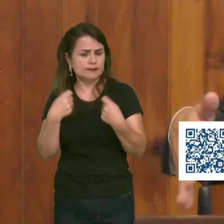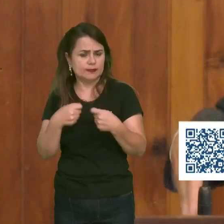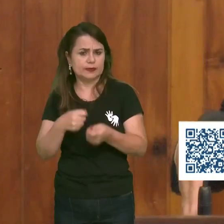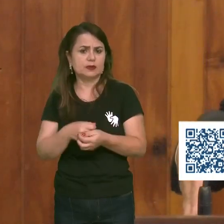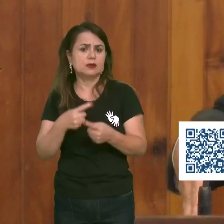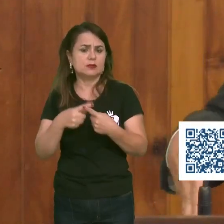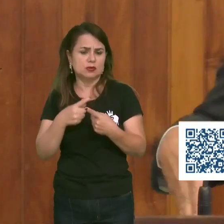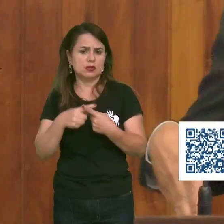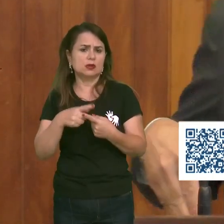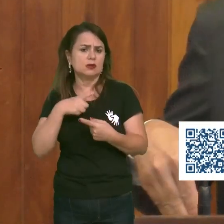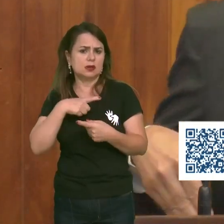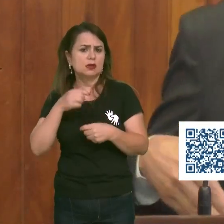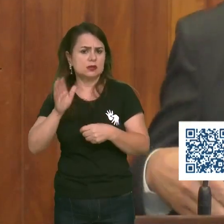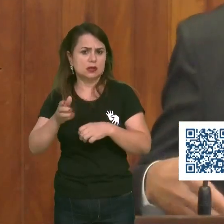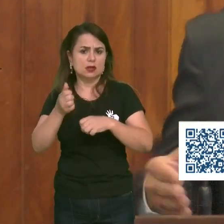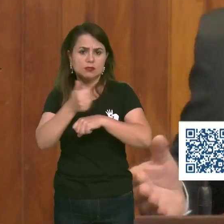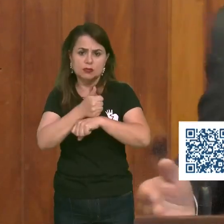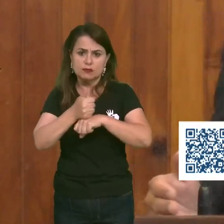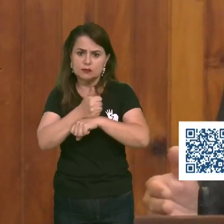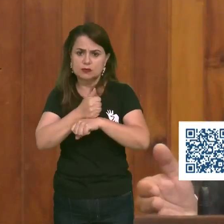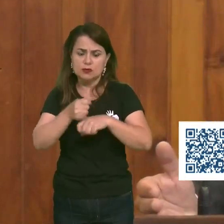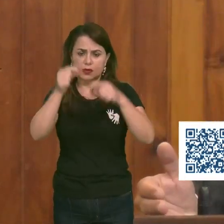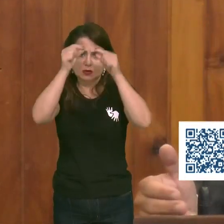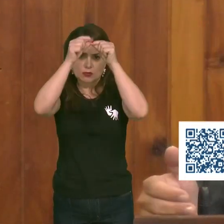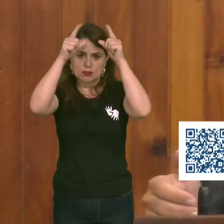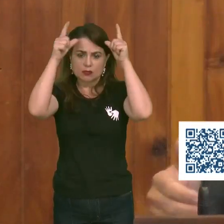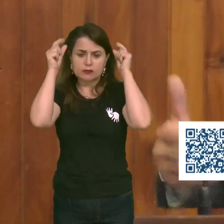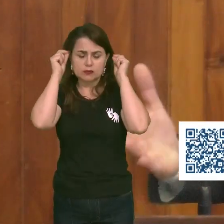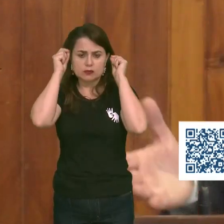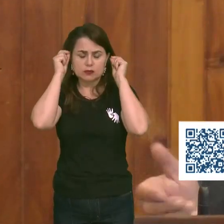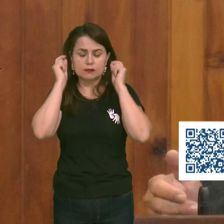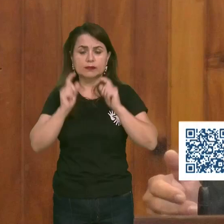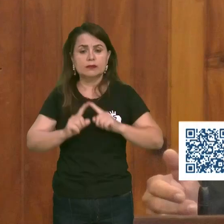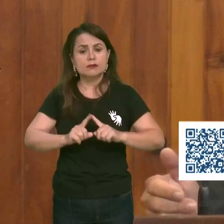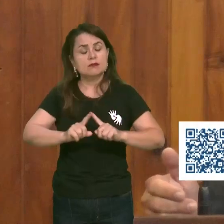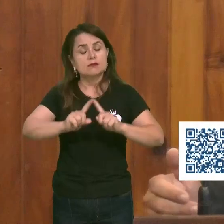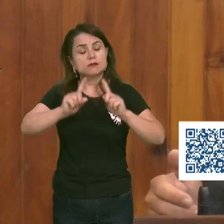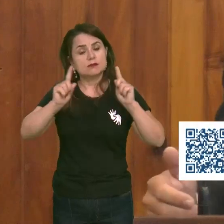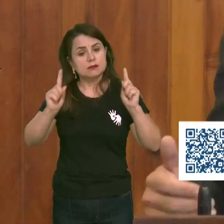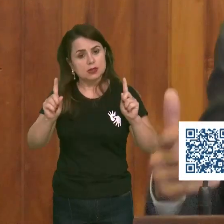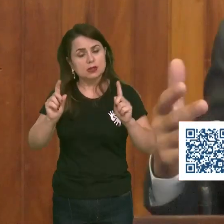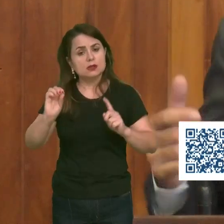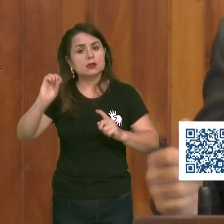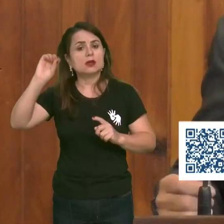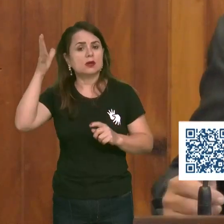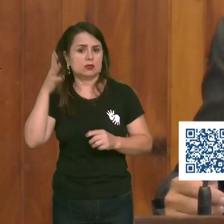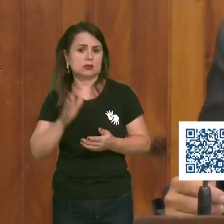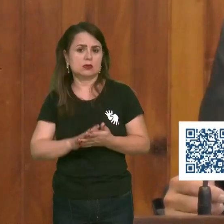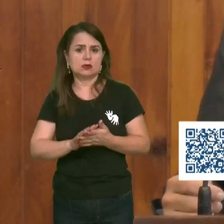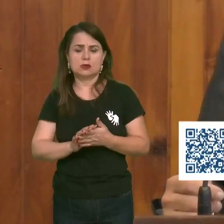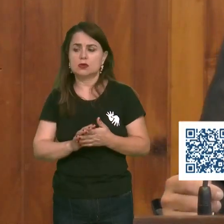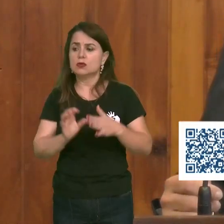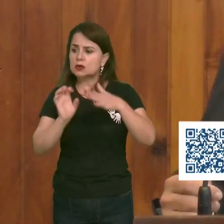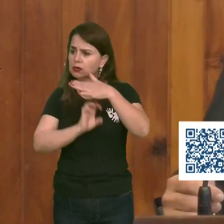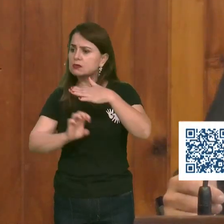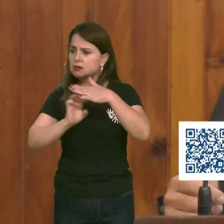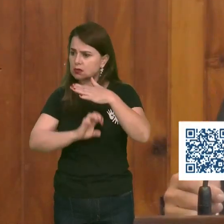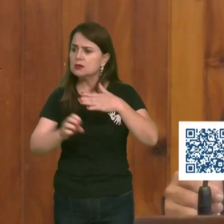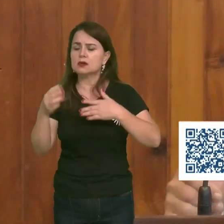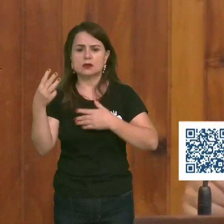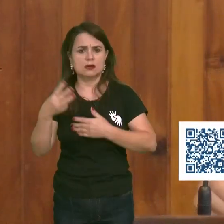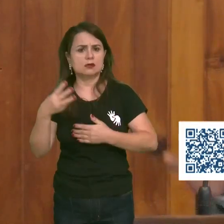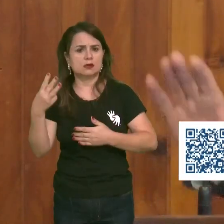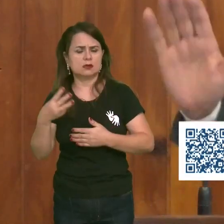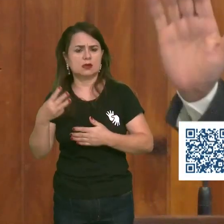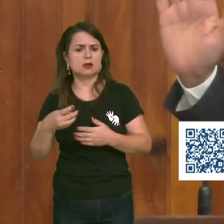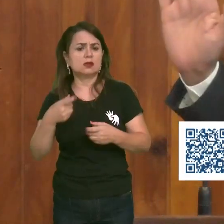enfermeiros motorista agora vem lá Santa Casa de Chavantes como colocou muito bem aqui o vereador Eduardo